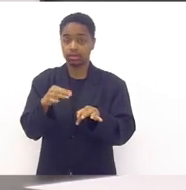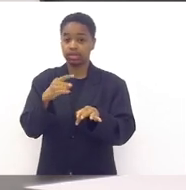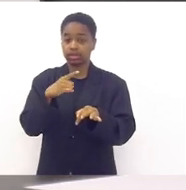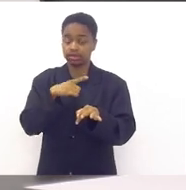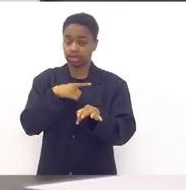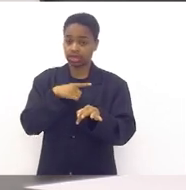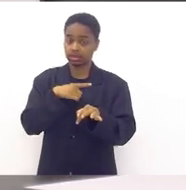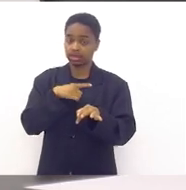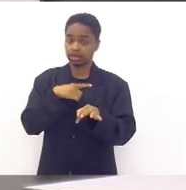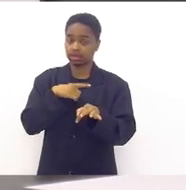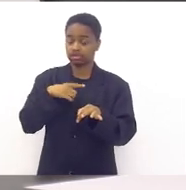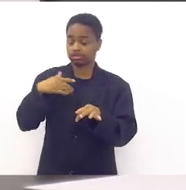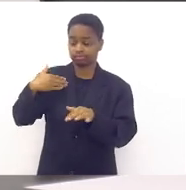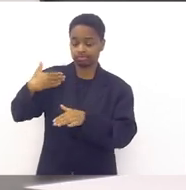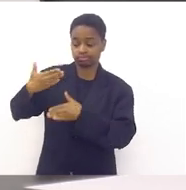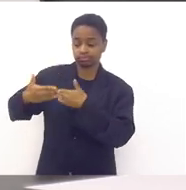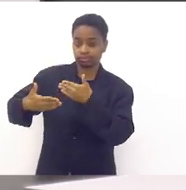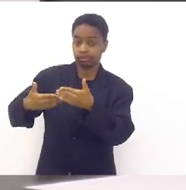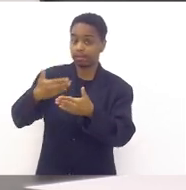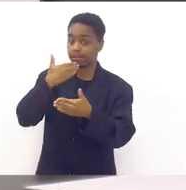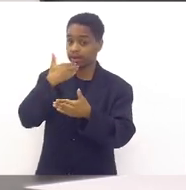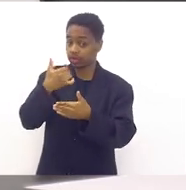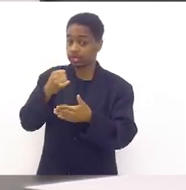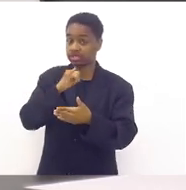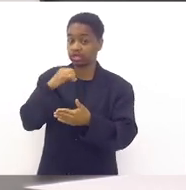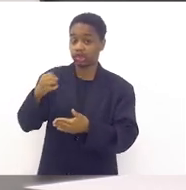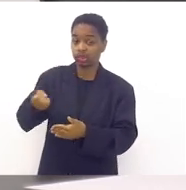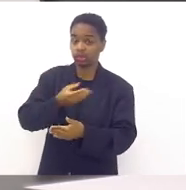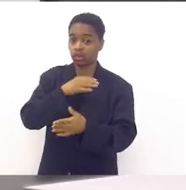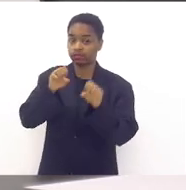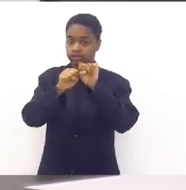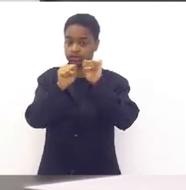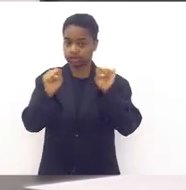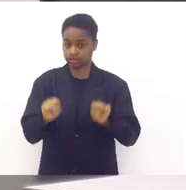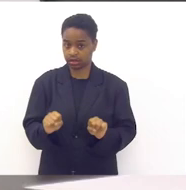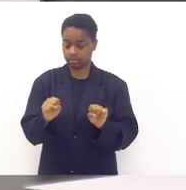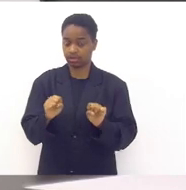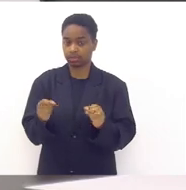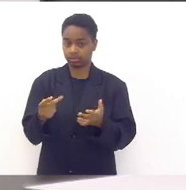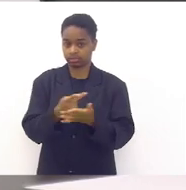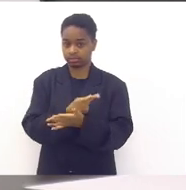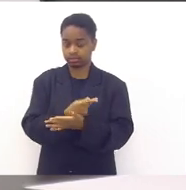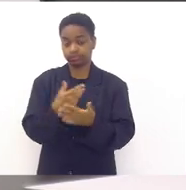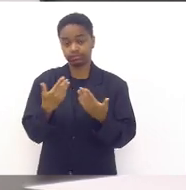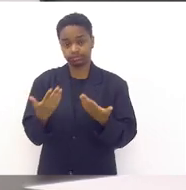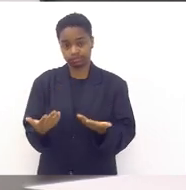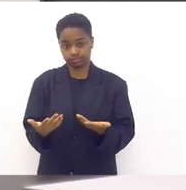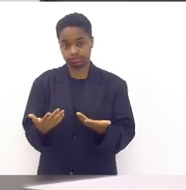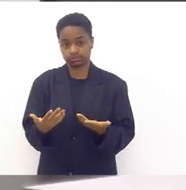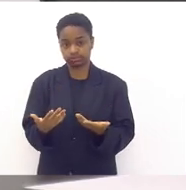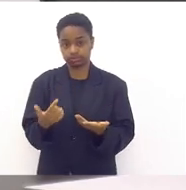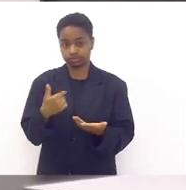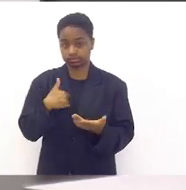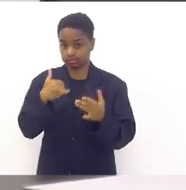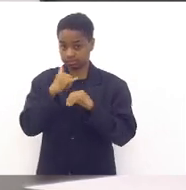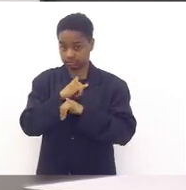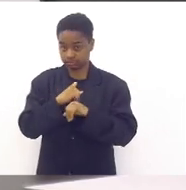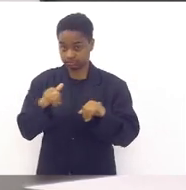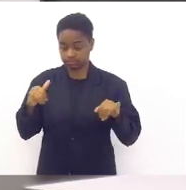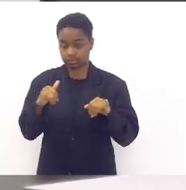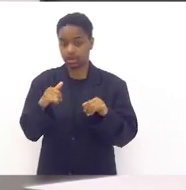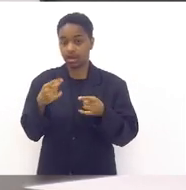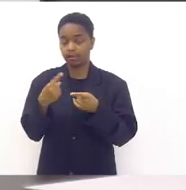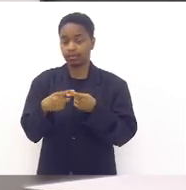perspectiva melhor de arrecadação com o novo sistema tributário. Então, dito isso, se isso é... E,